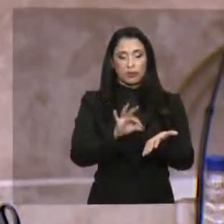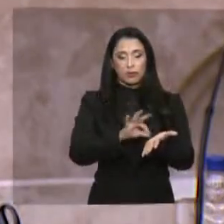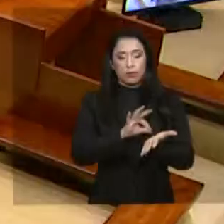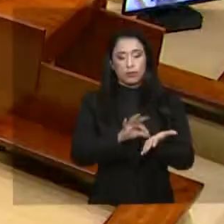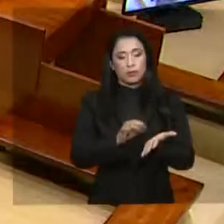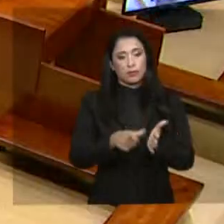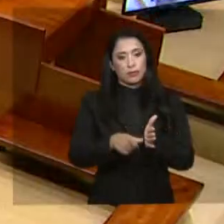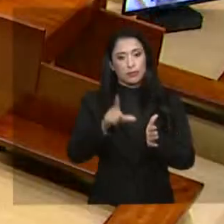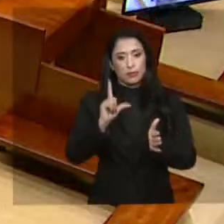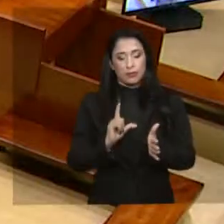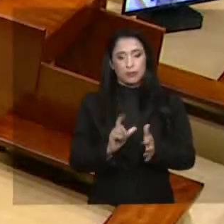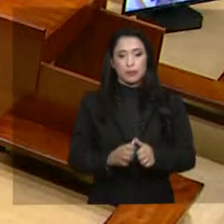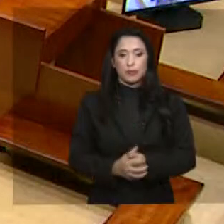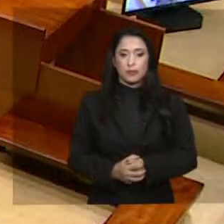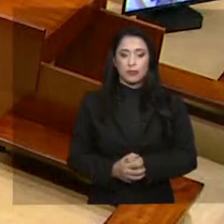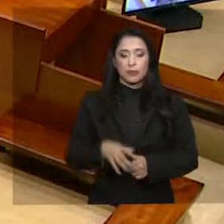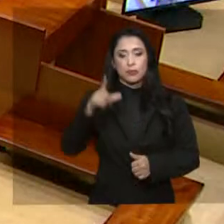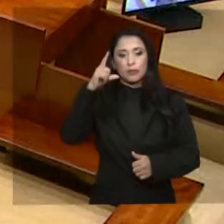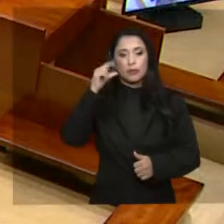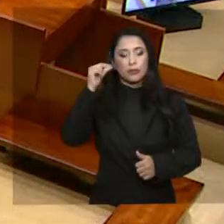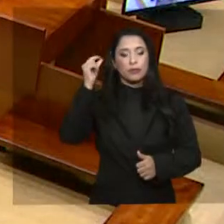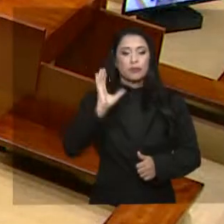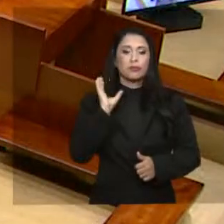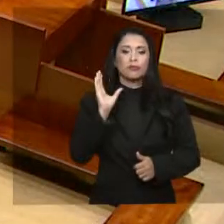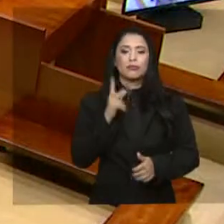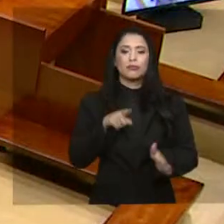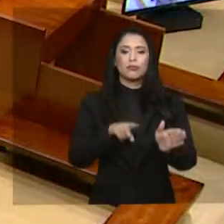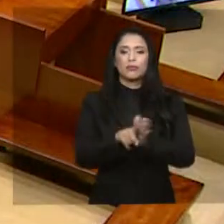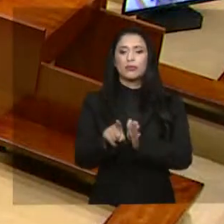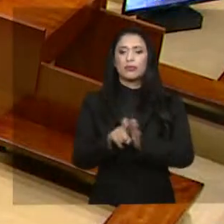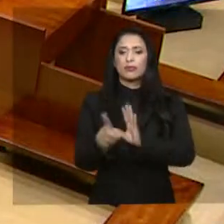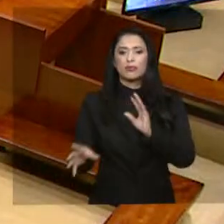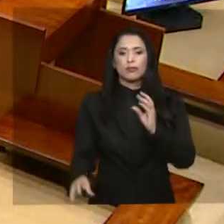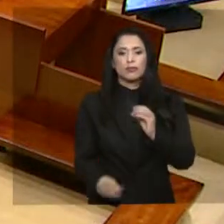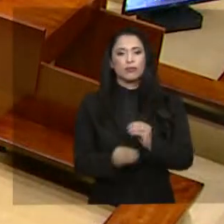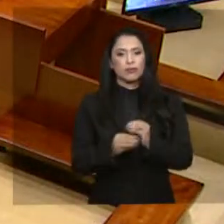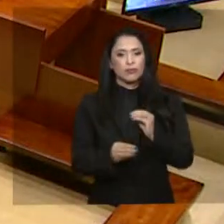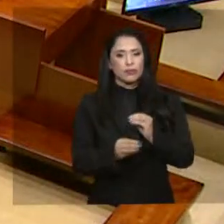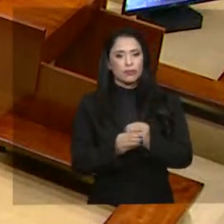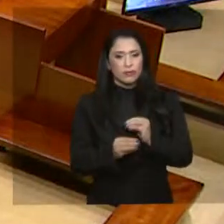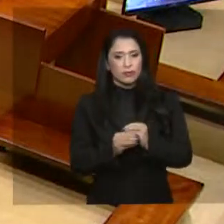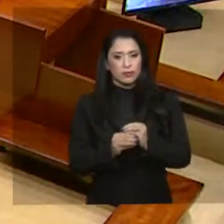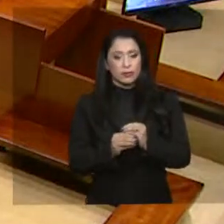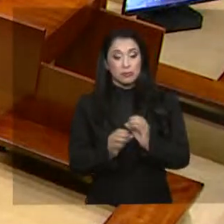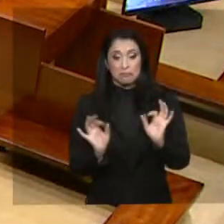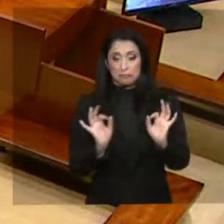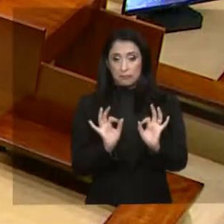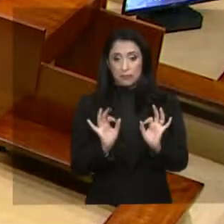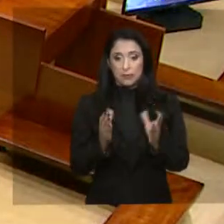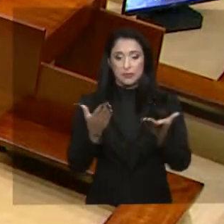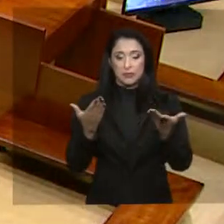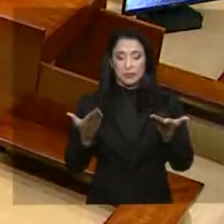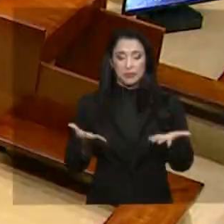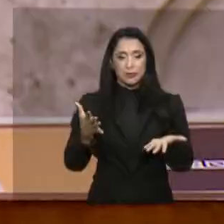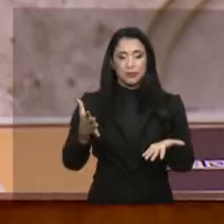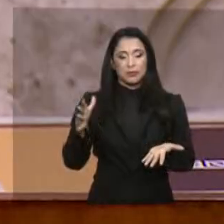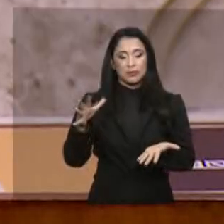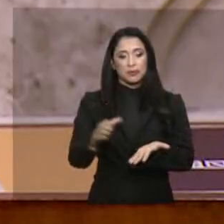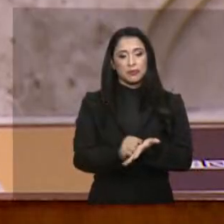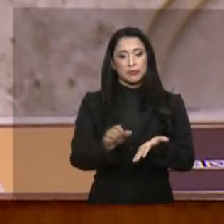anterior. Alguma observação com relação à ata? Nada havendo, declaro